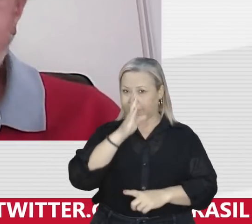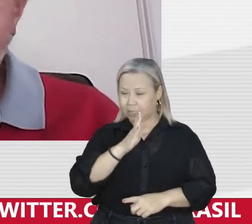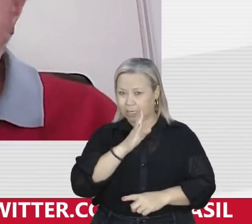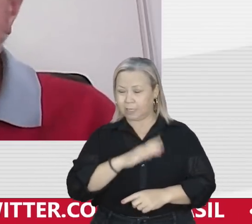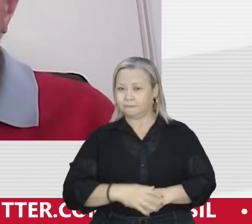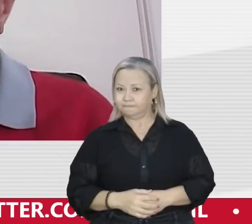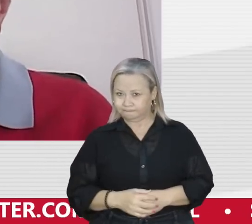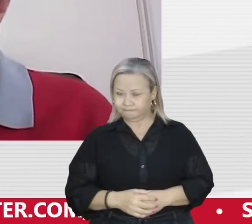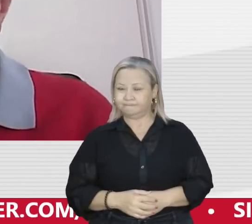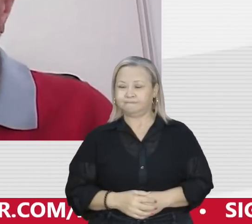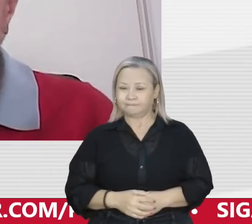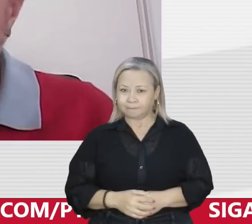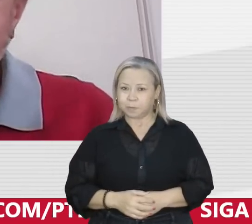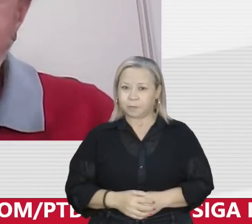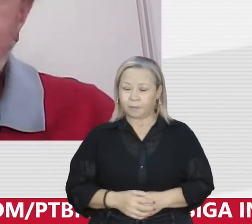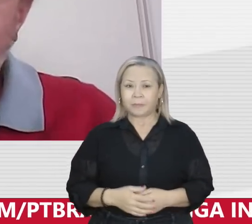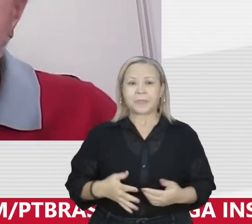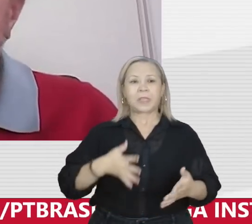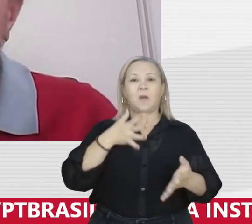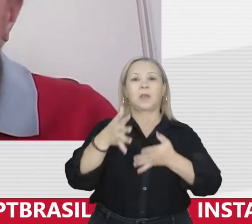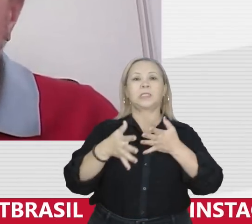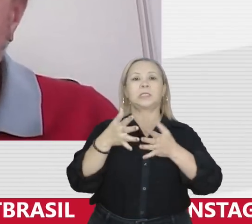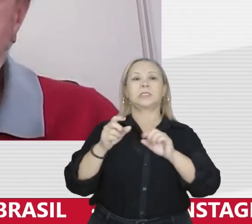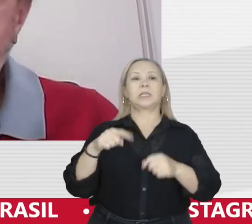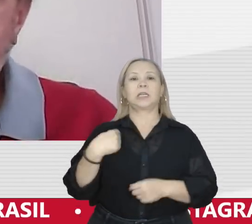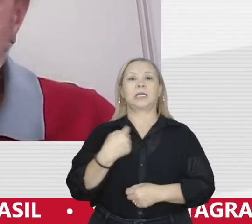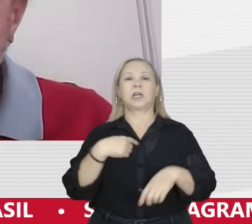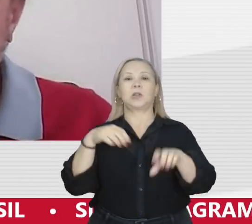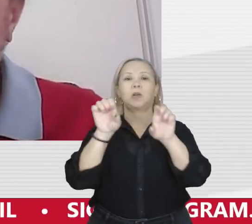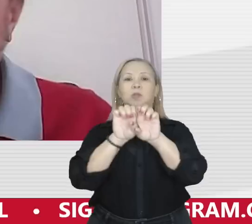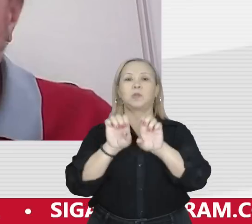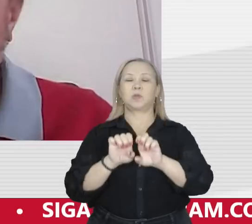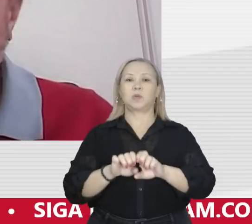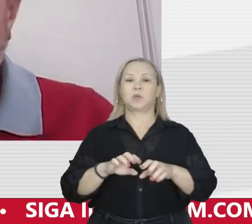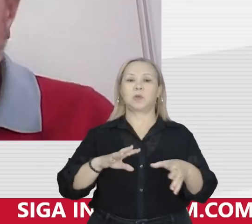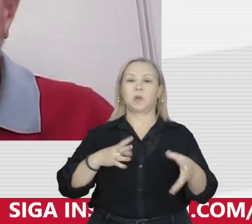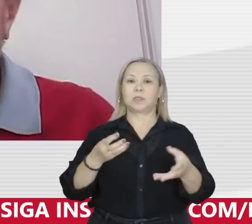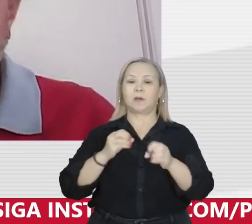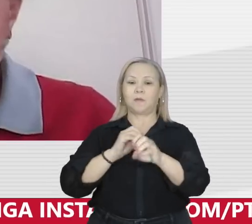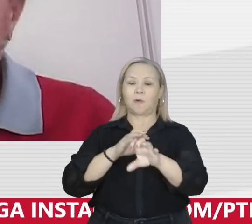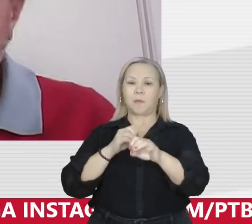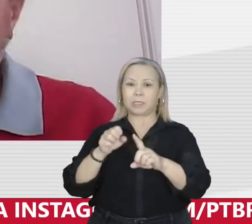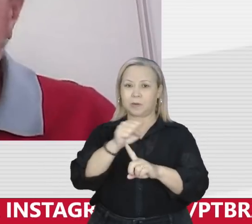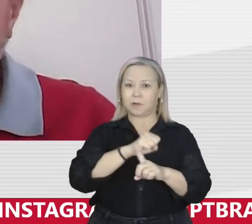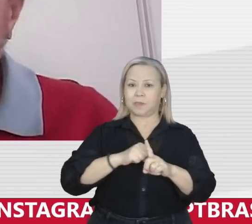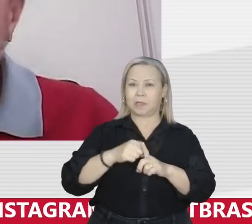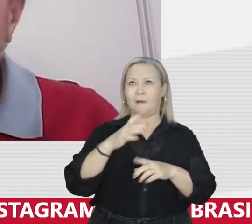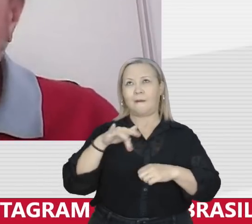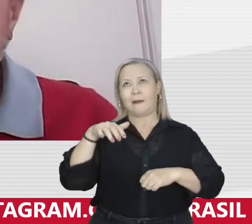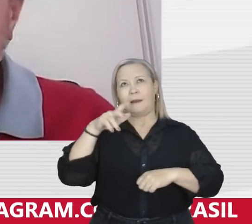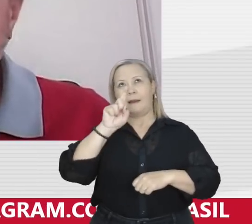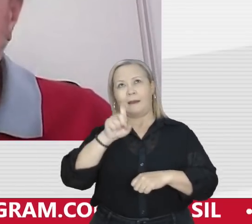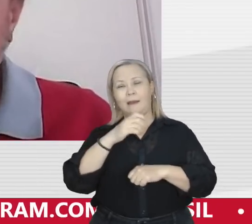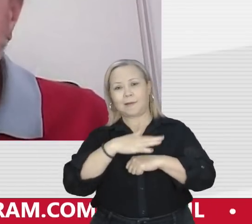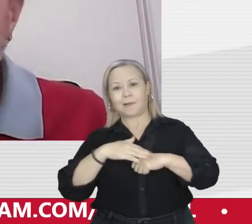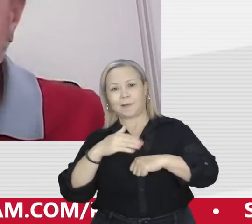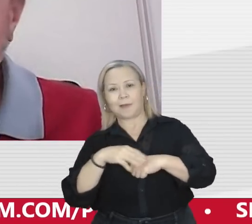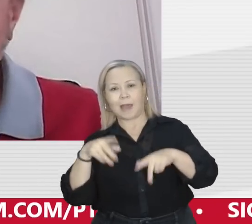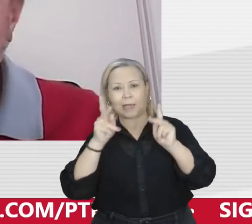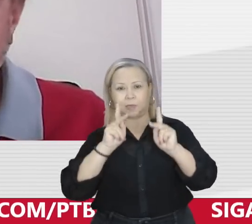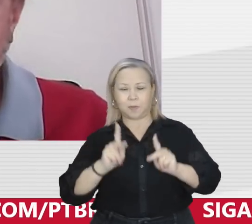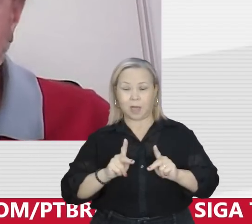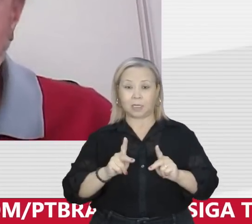a gente dizer que a nossa estrutura, a nossa formação social é de solidariedade, de harmonia. Não, o